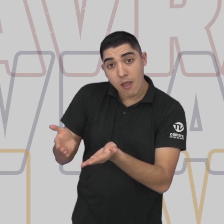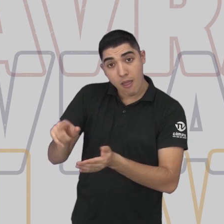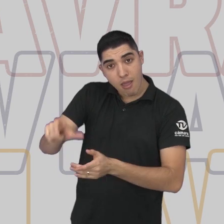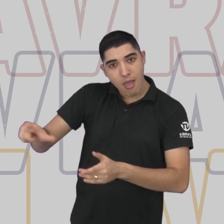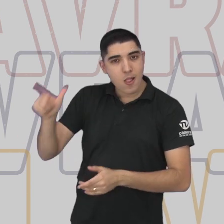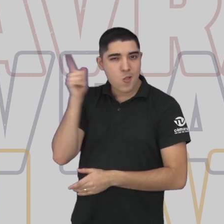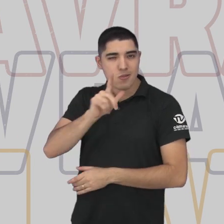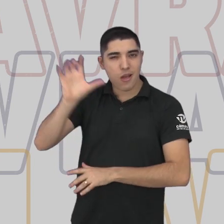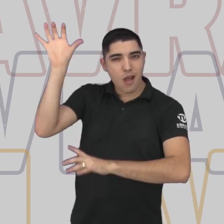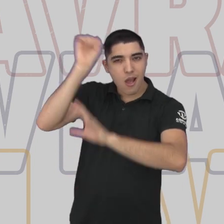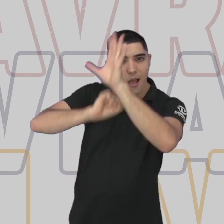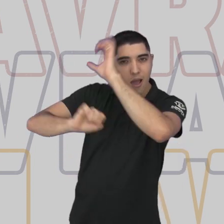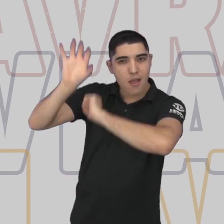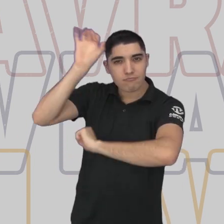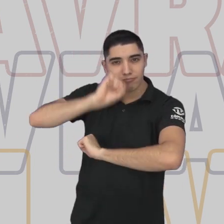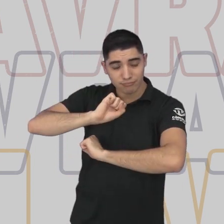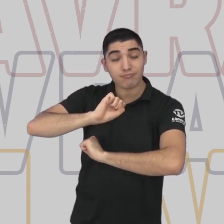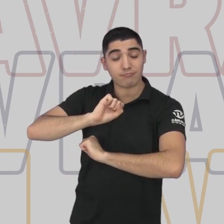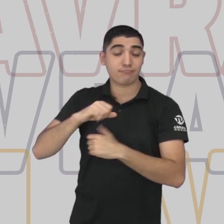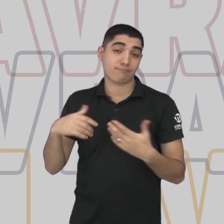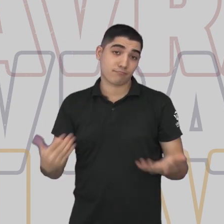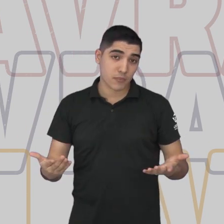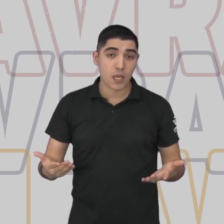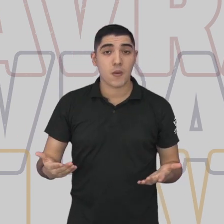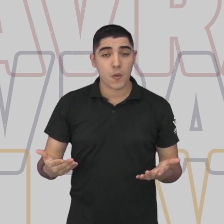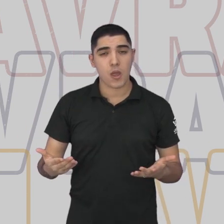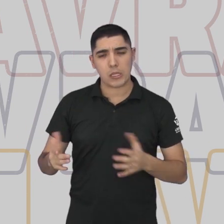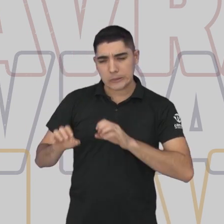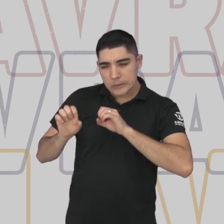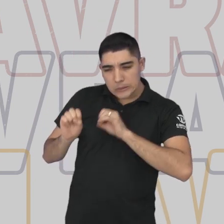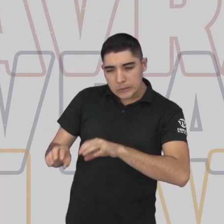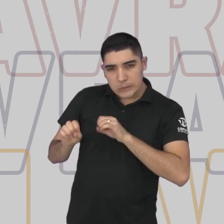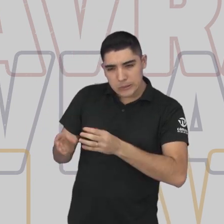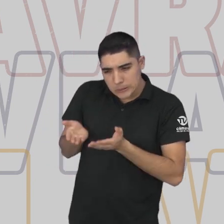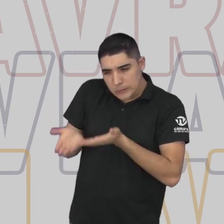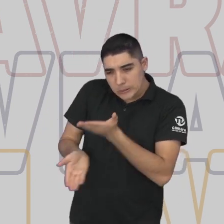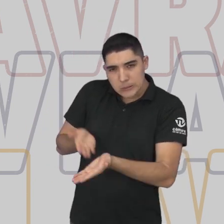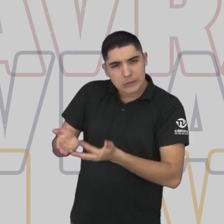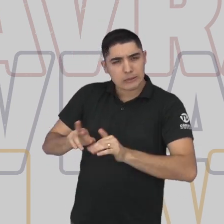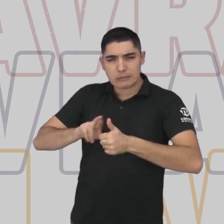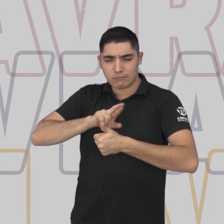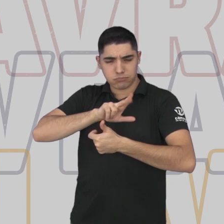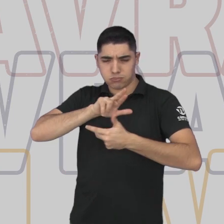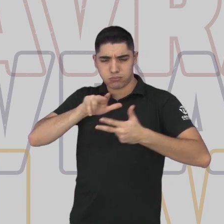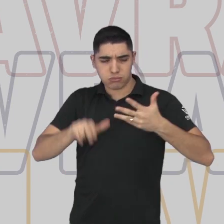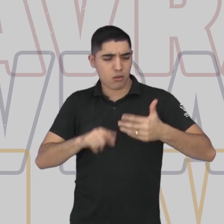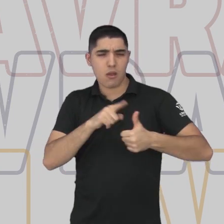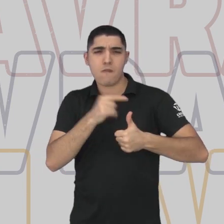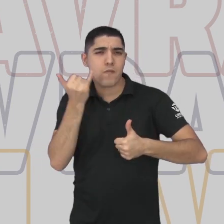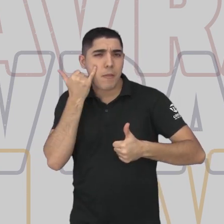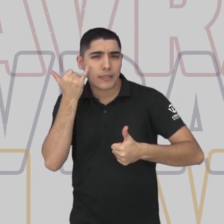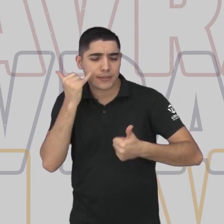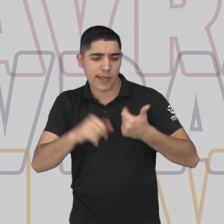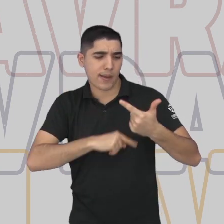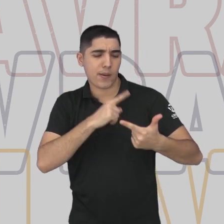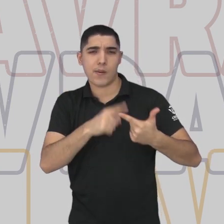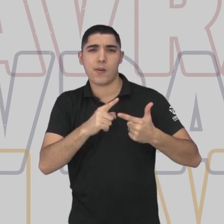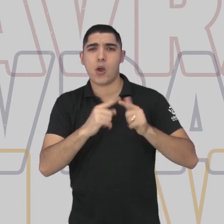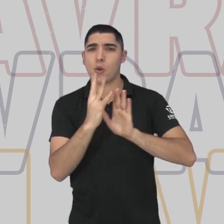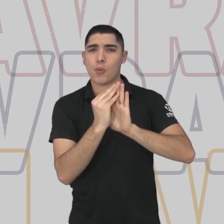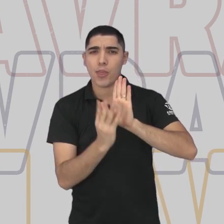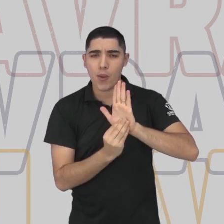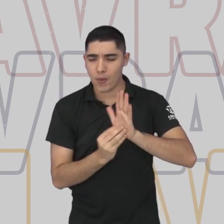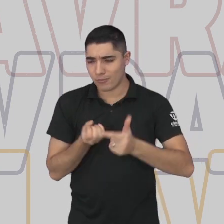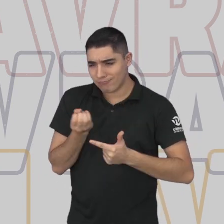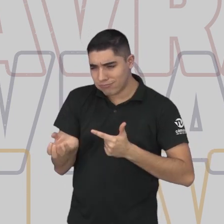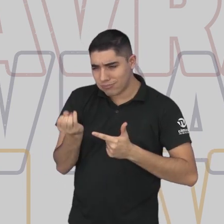alunos a aprender algo, a gente acaba ensinando bastante coisa, informações, conteúdos, mas